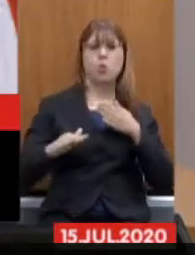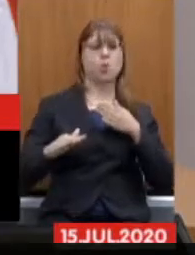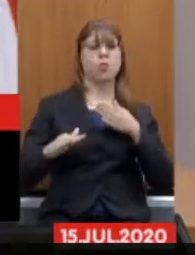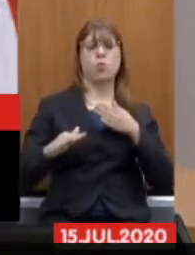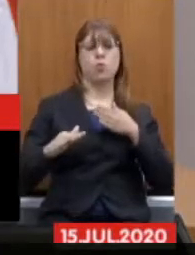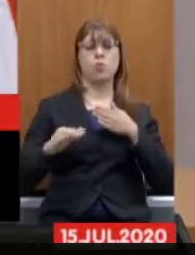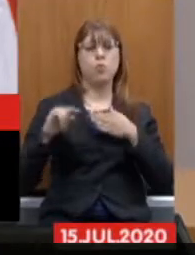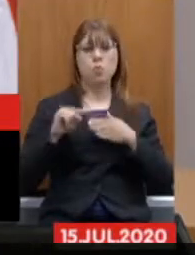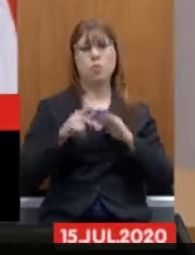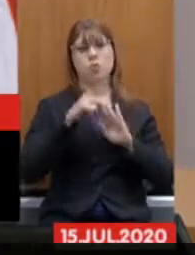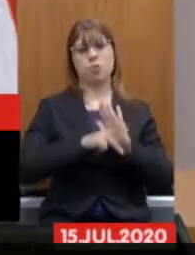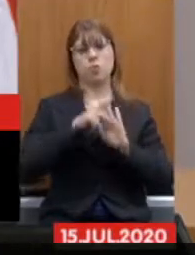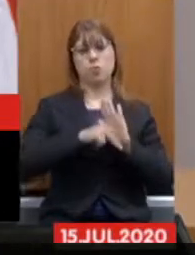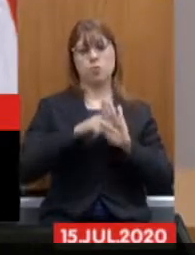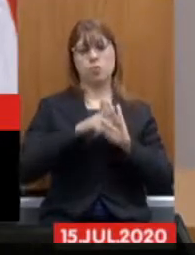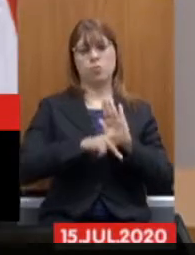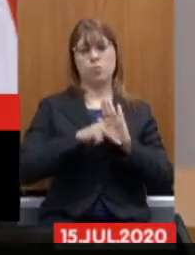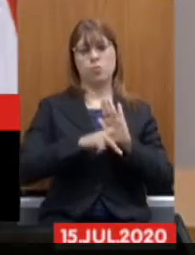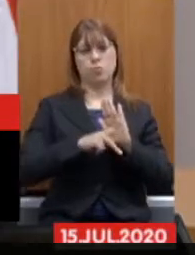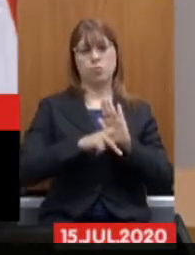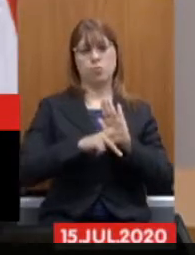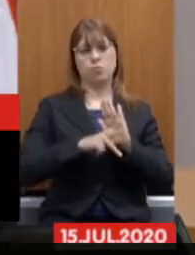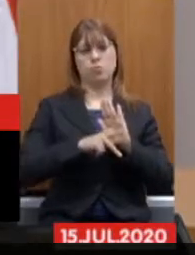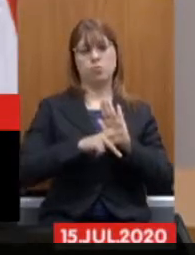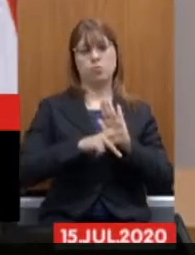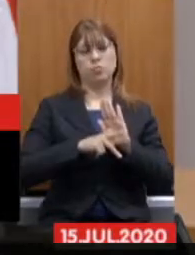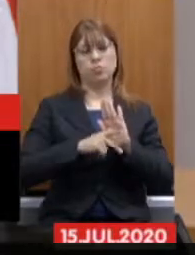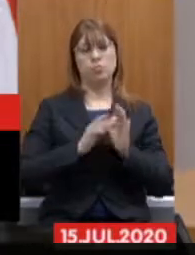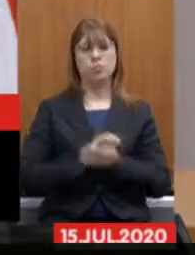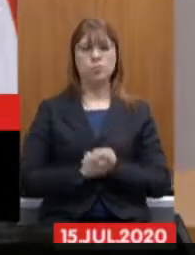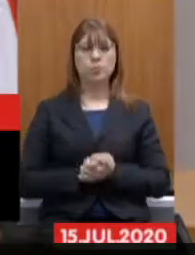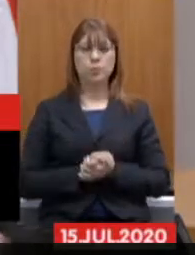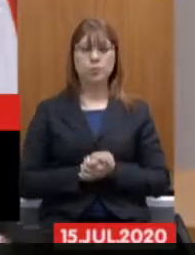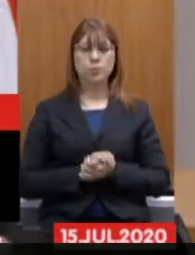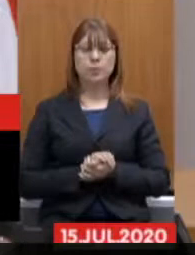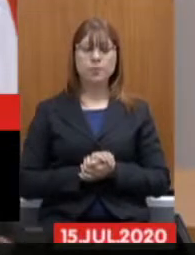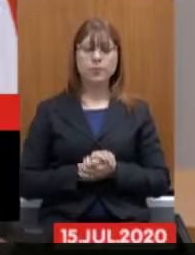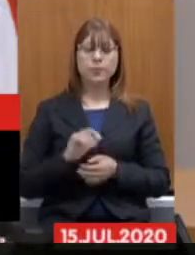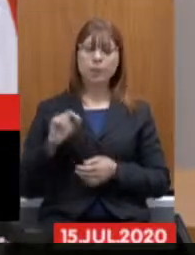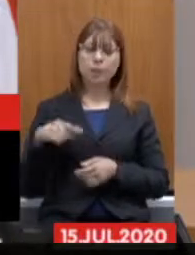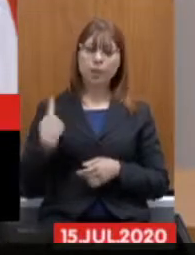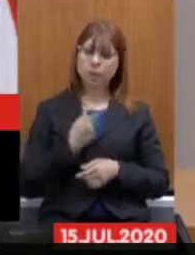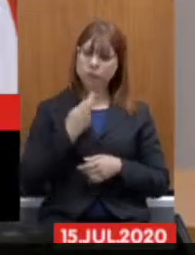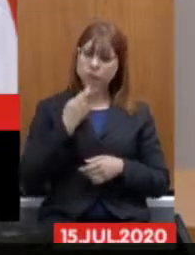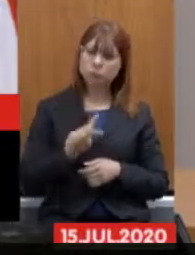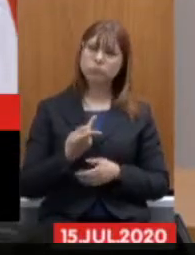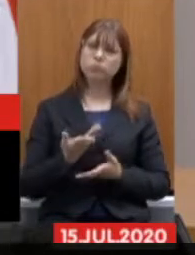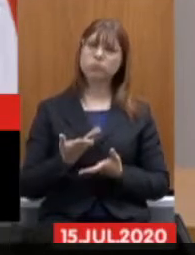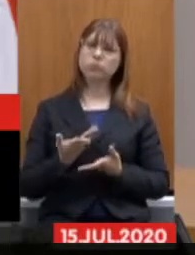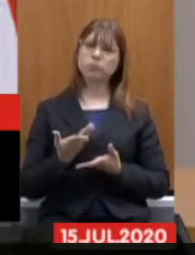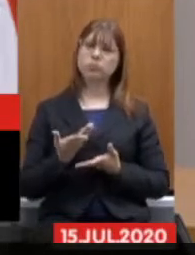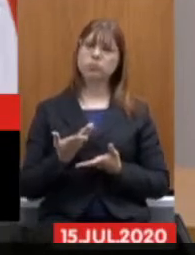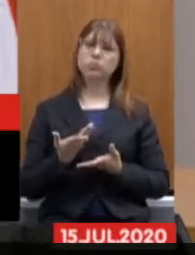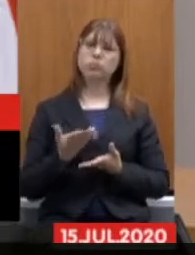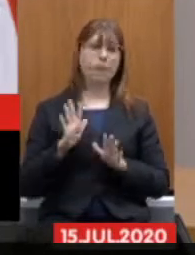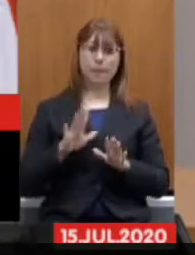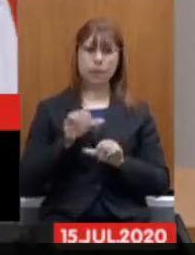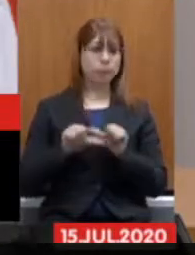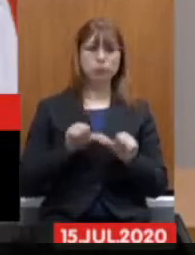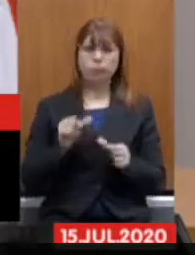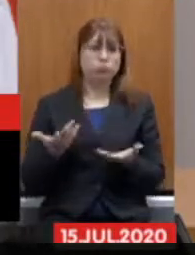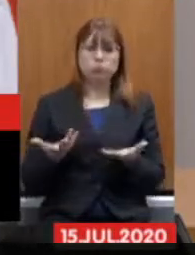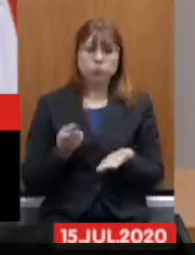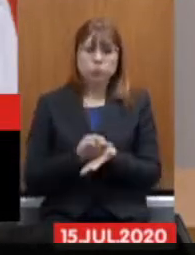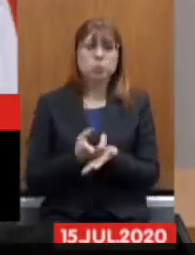tramitação deste projecto destes projetos e esta posição não foi modificada